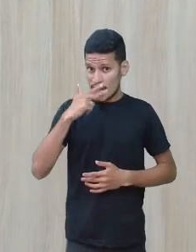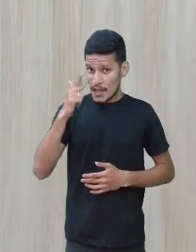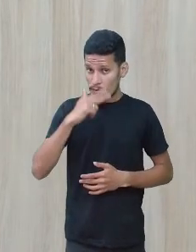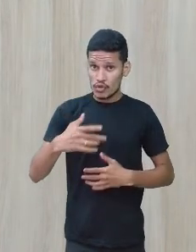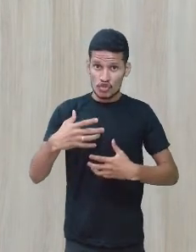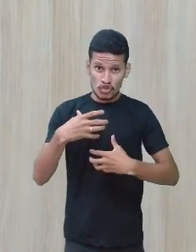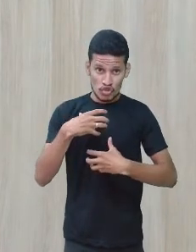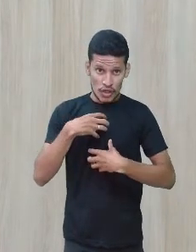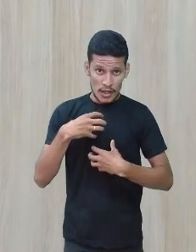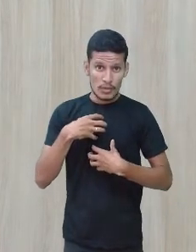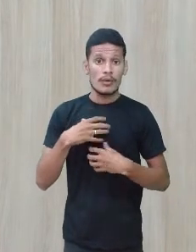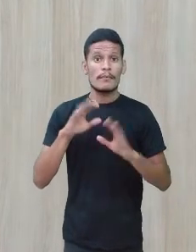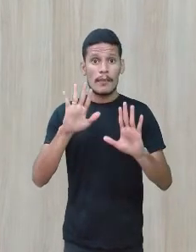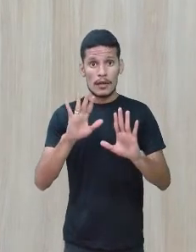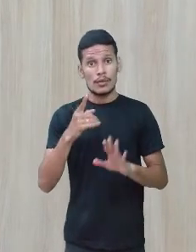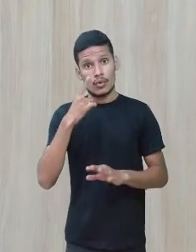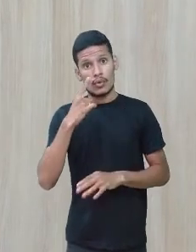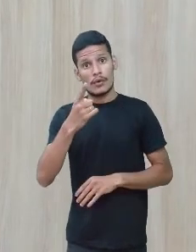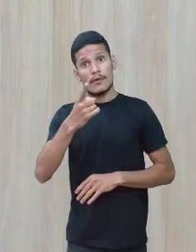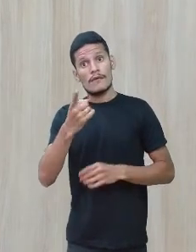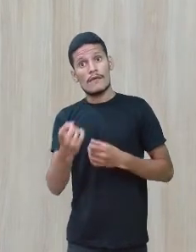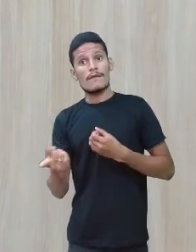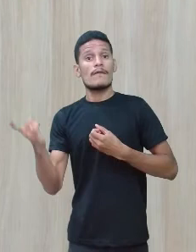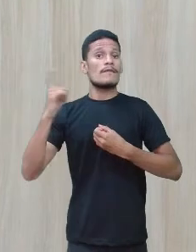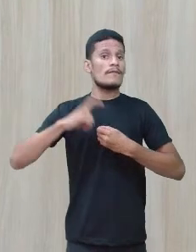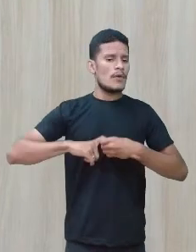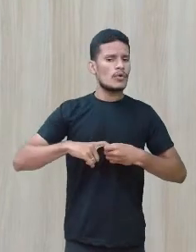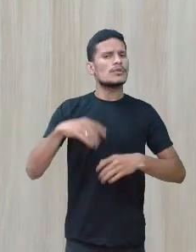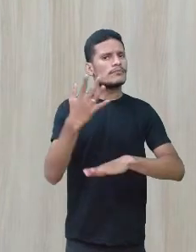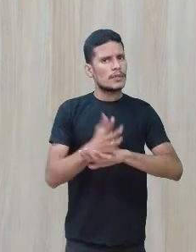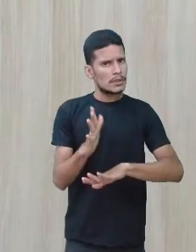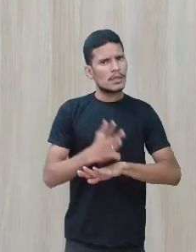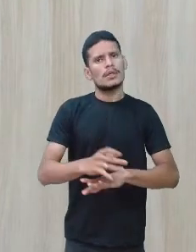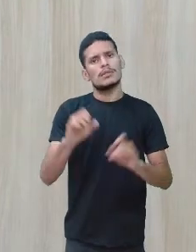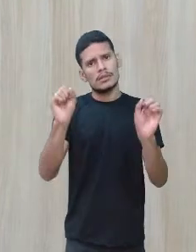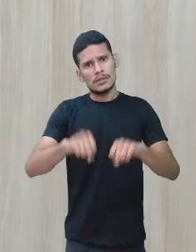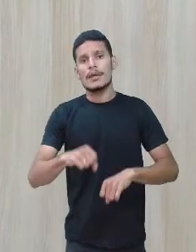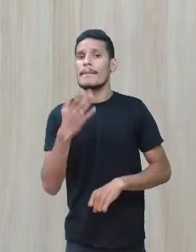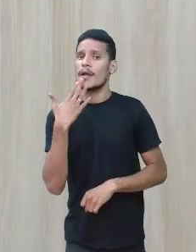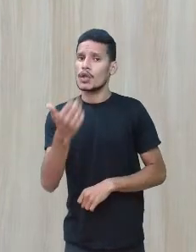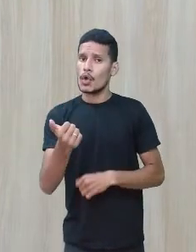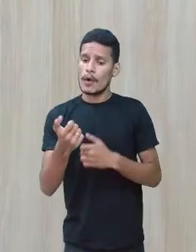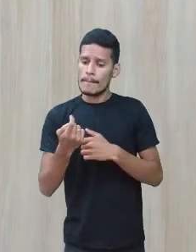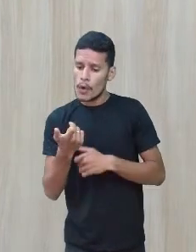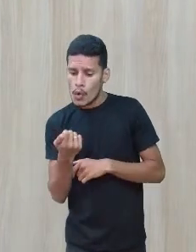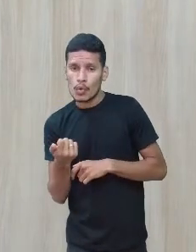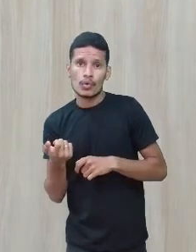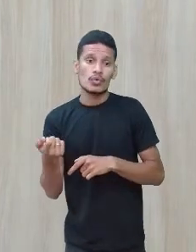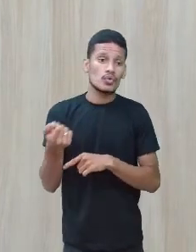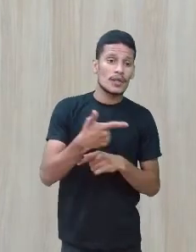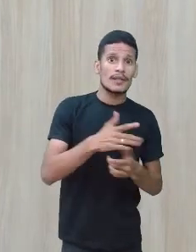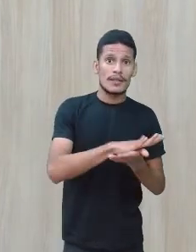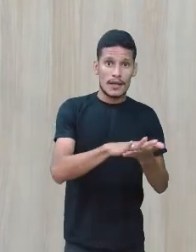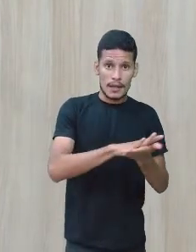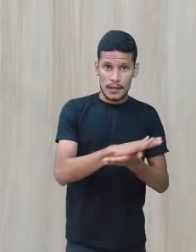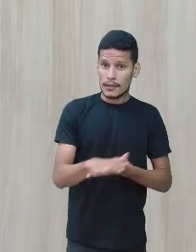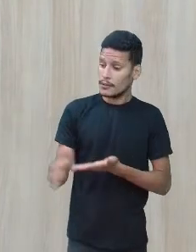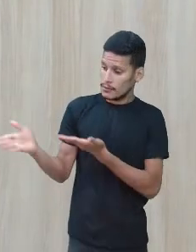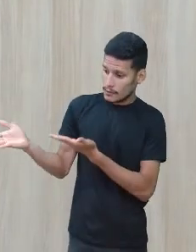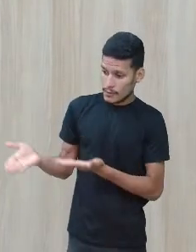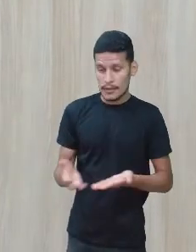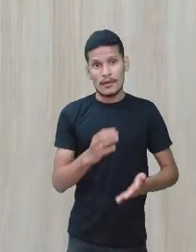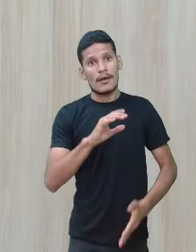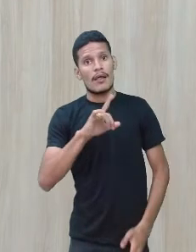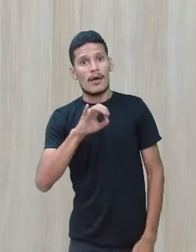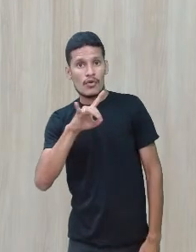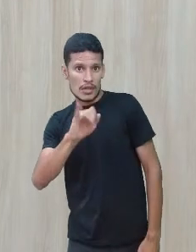jeito, mas pensem que volte, porque é melhor um pouquinho do que nada, certo? Então eu vou passar para a professora Cláudia para ela se